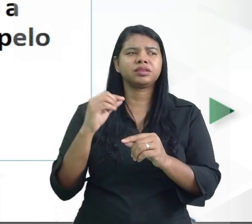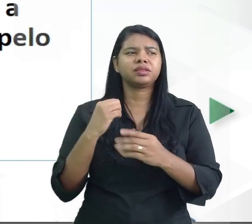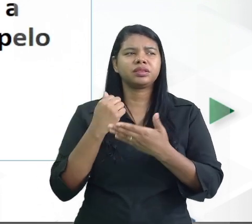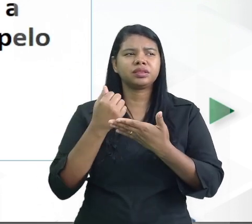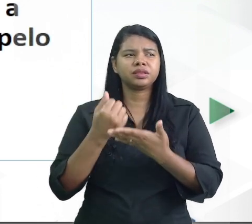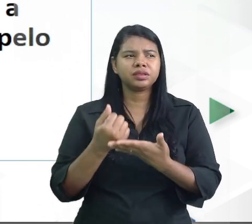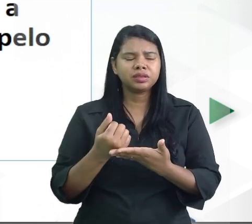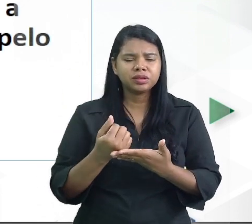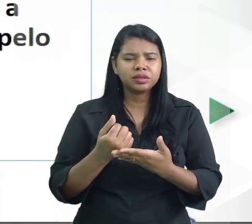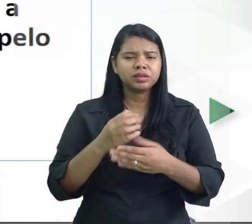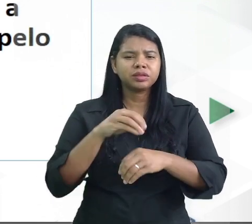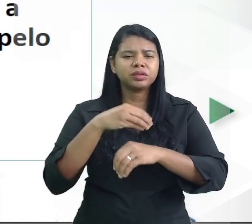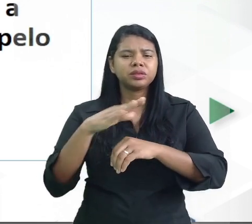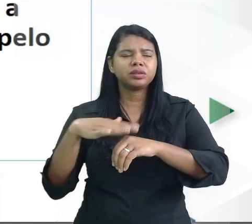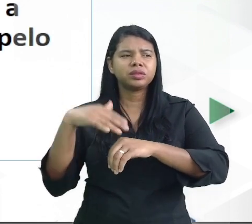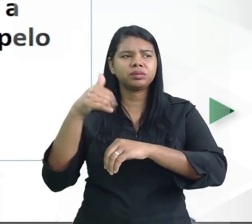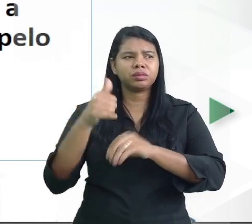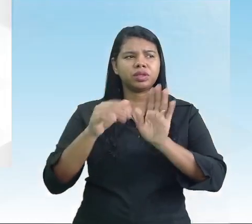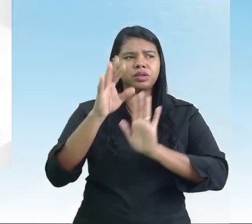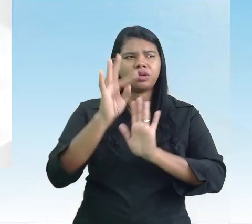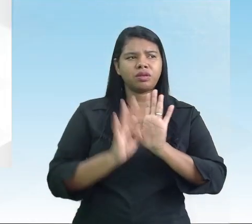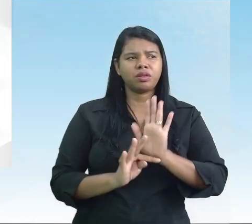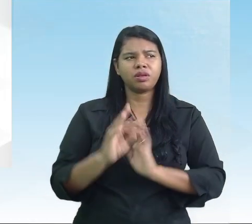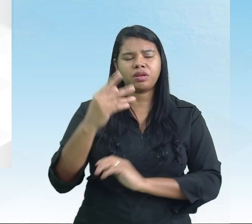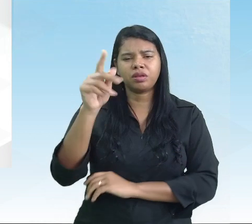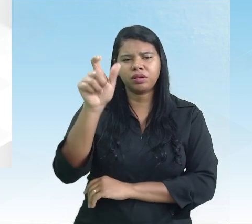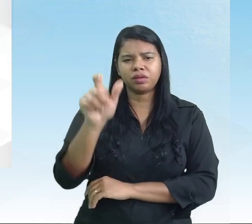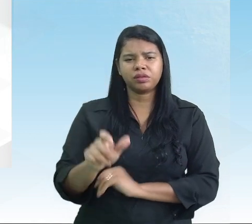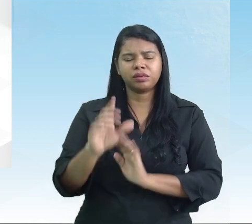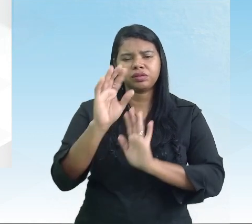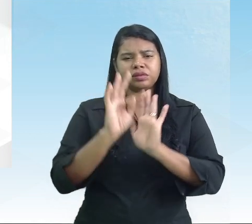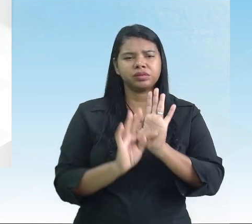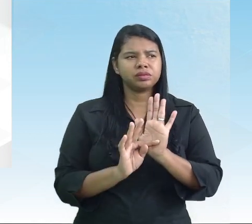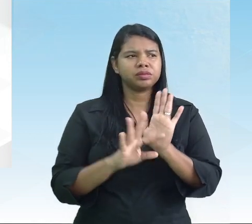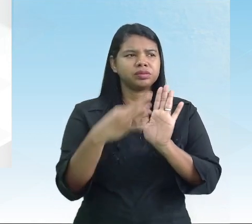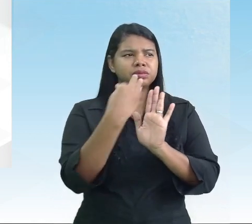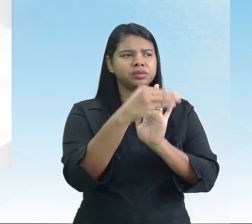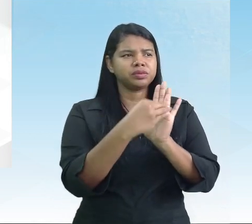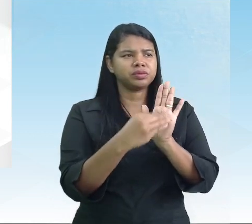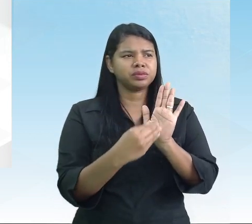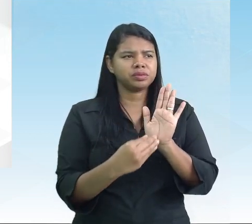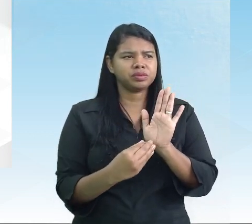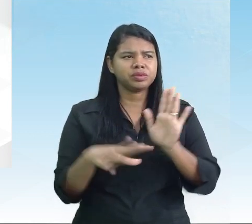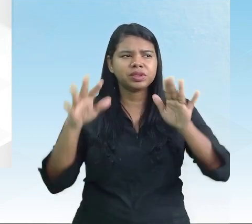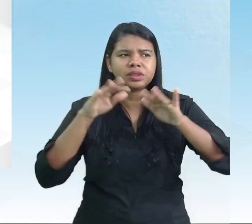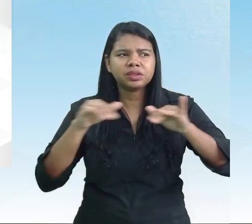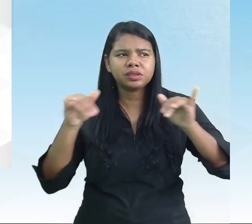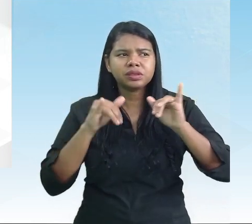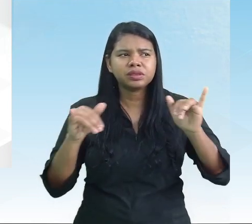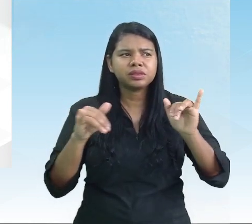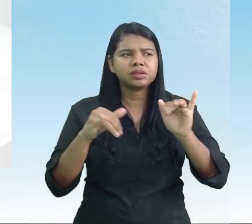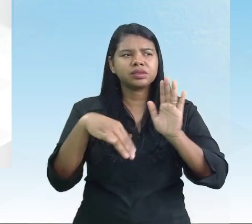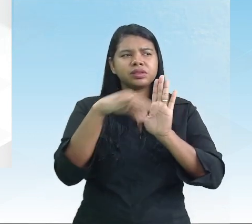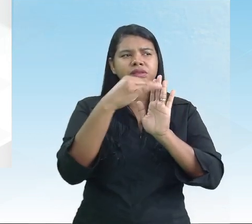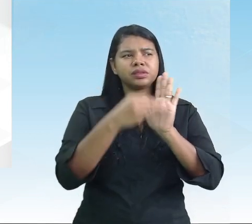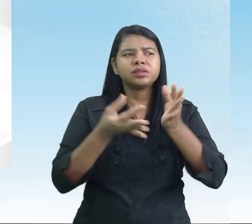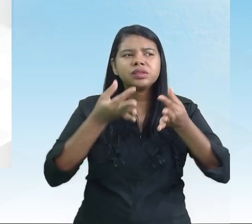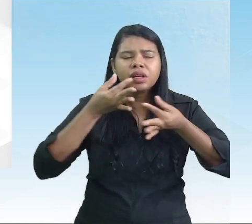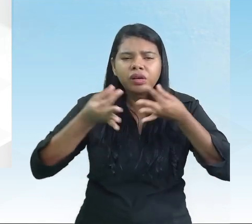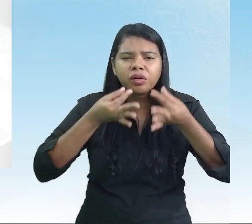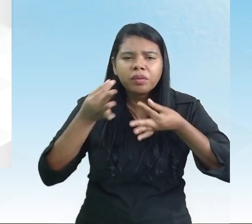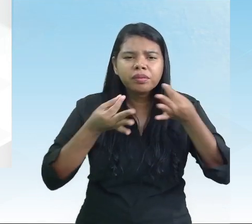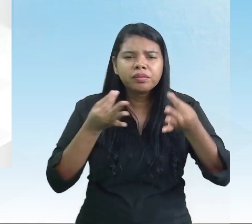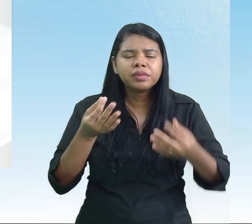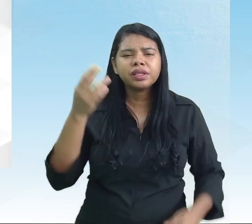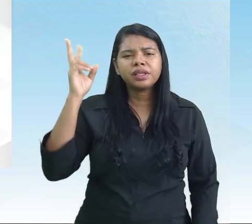a enriquecer seu texto. Você colocando esses dados que há no mundo para argumentar. Lembre-se que